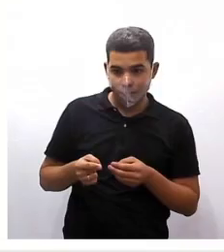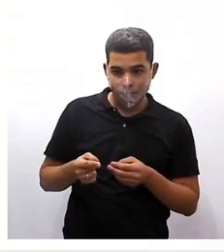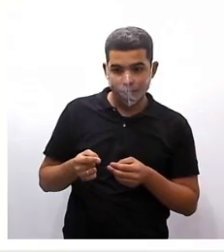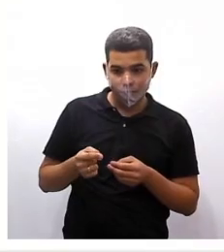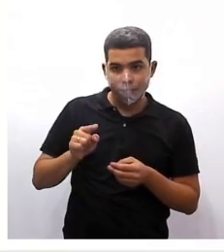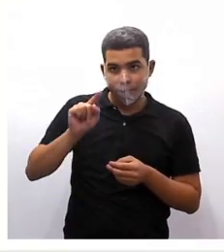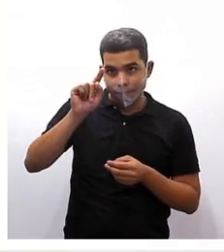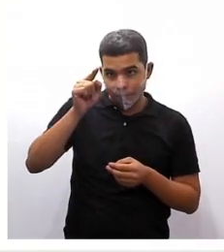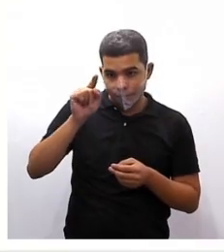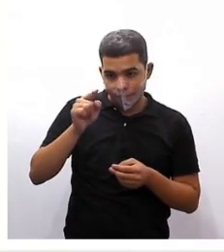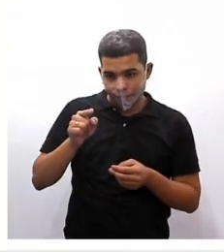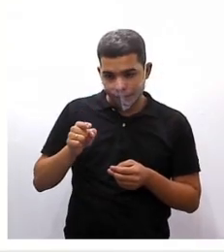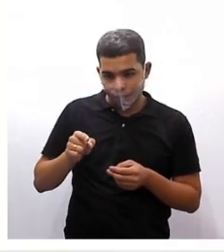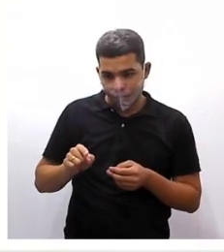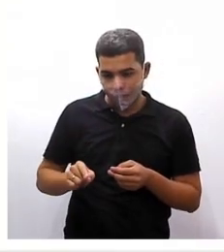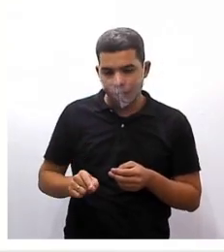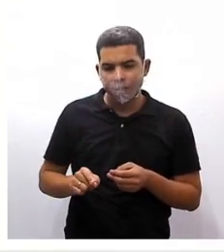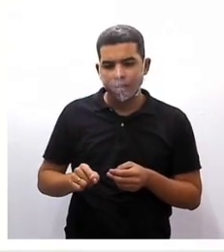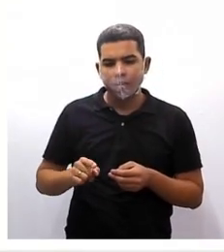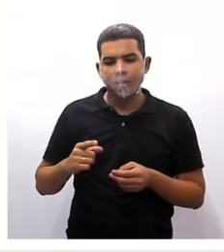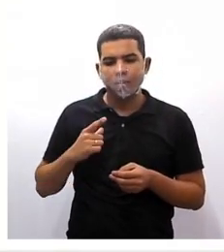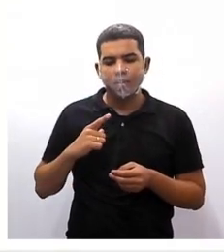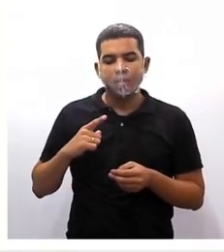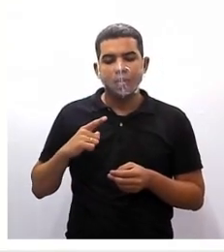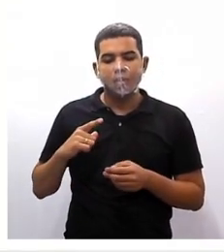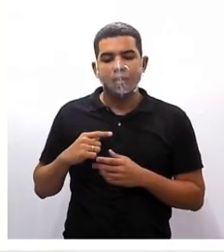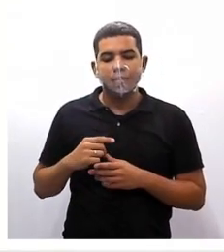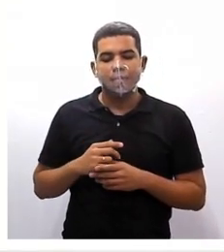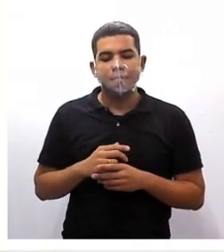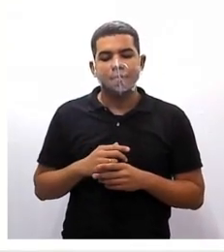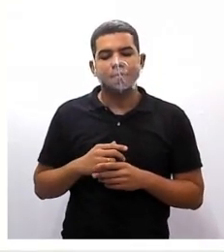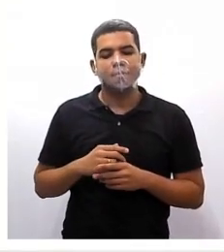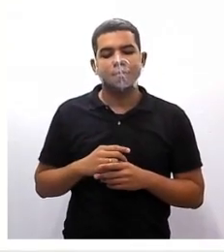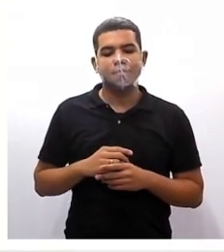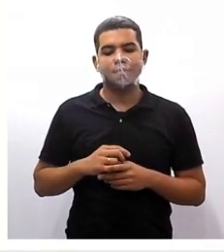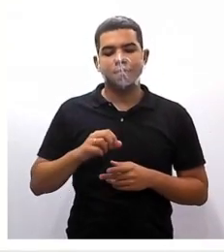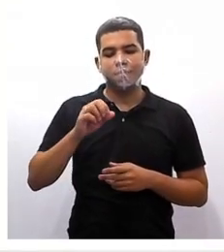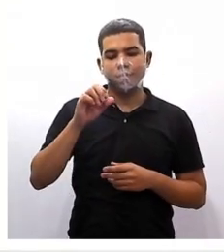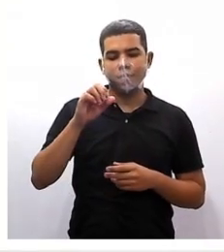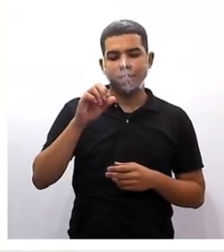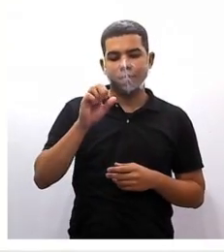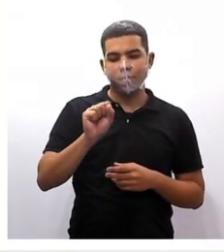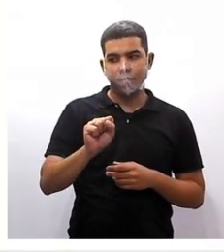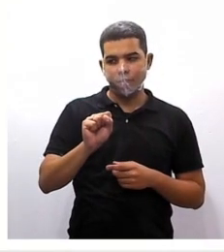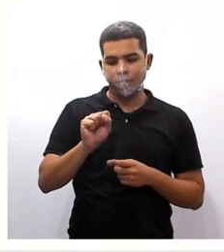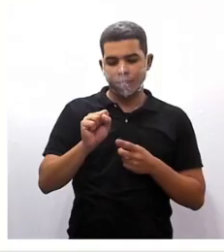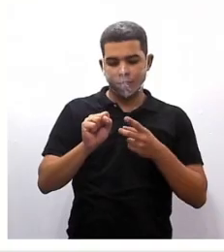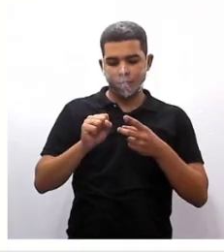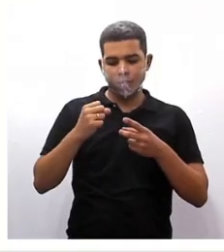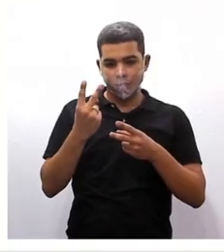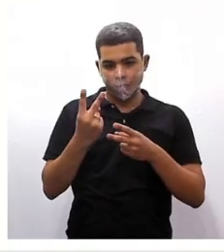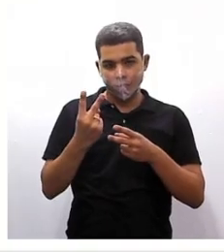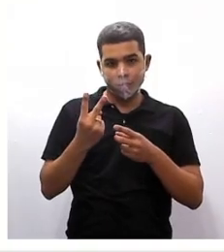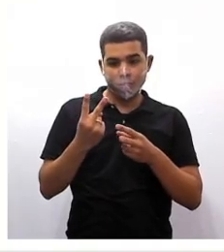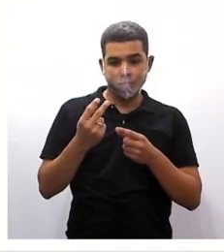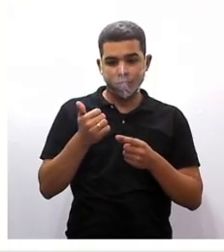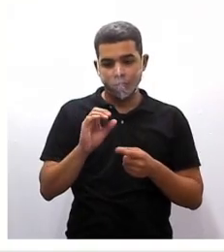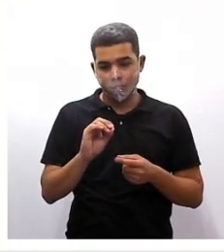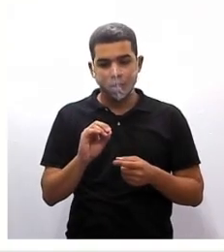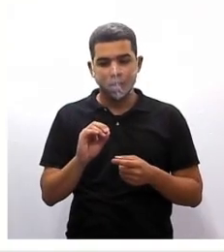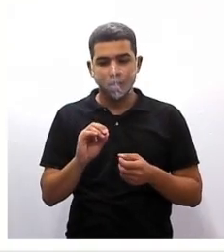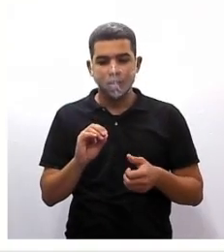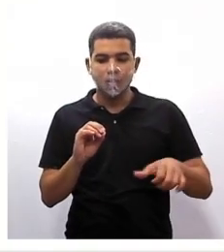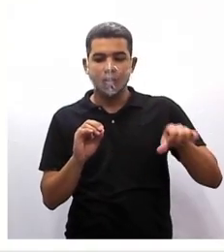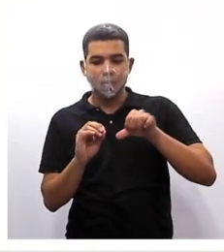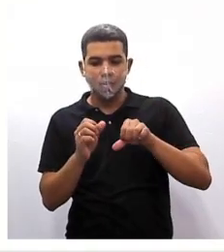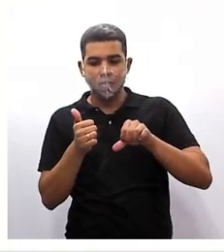de vírgula. Coloca a vírgula porque chegou a posição dela. Então, 8 mais 2, 10. 10 mais 9, 19.